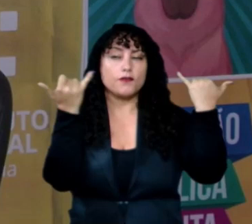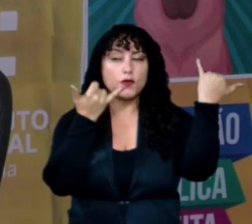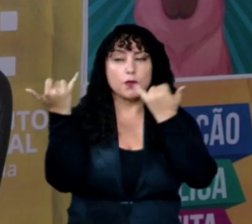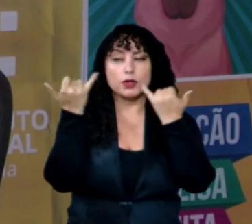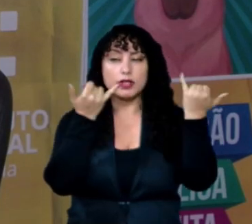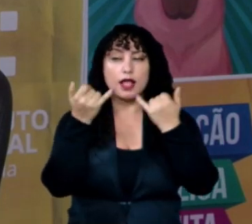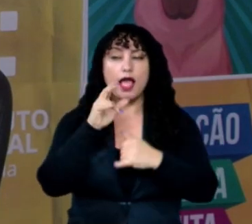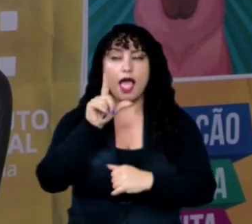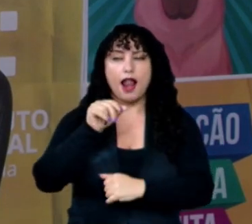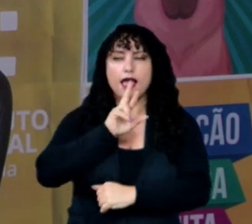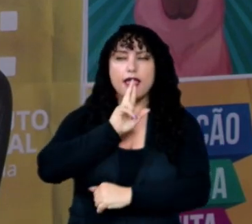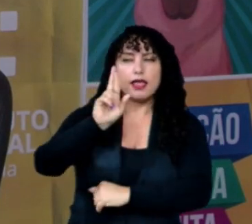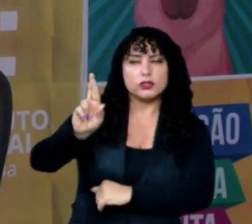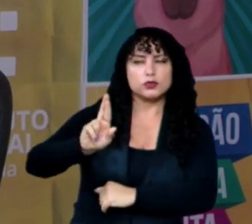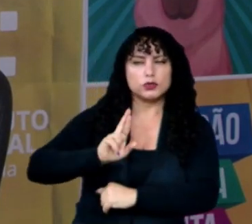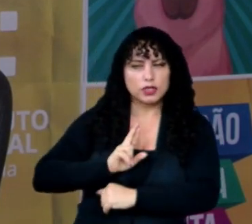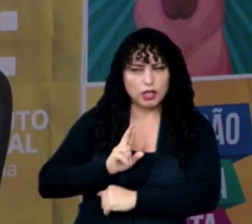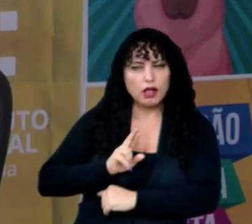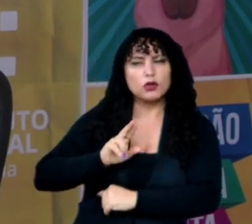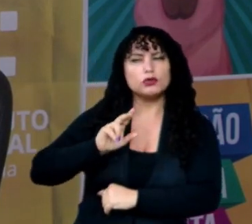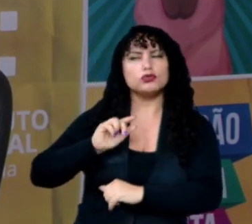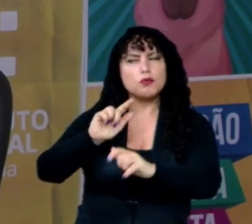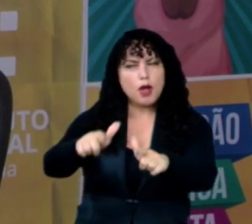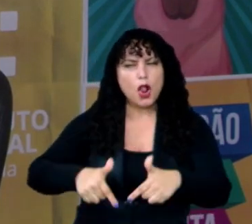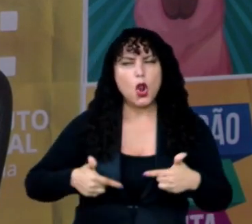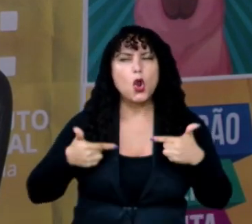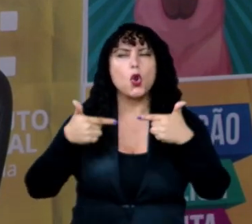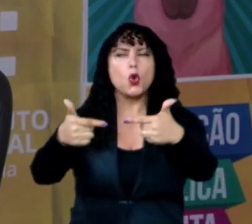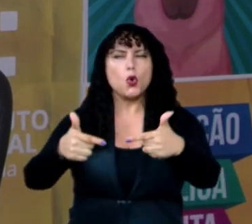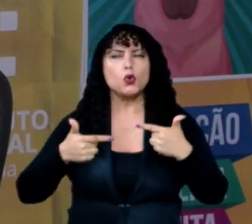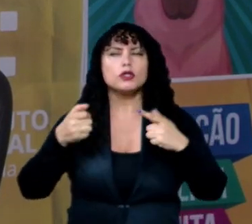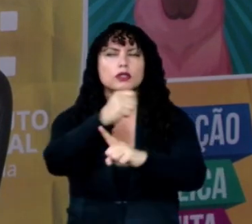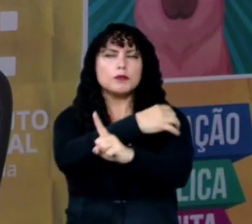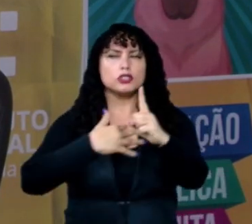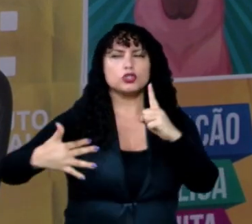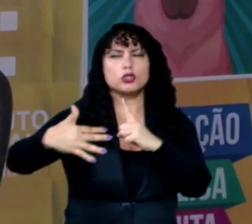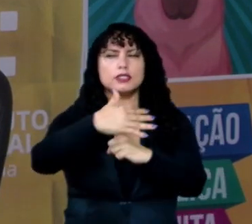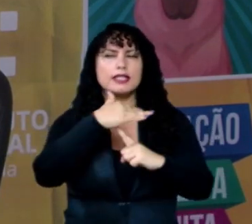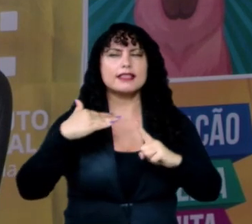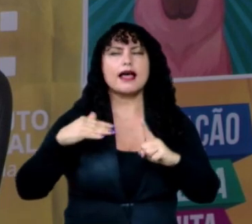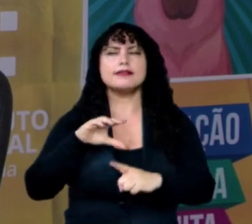ela é resultado de uma luta mesmo da sociedade civil